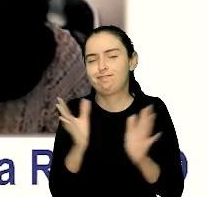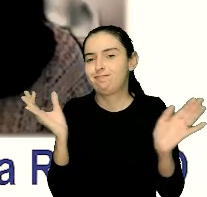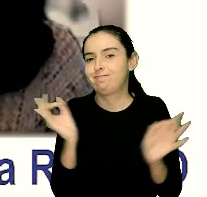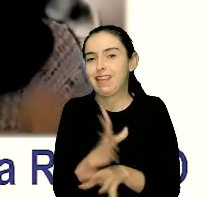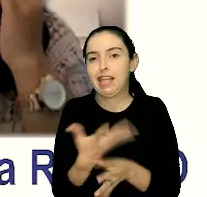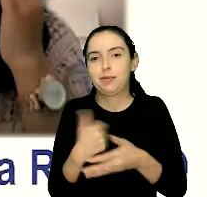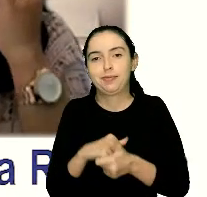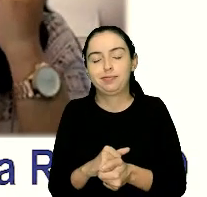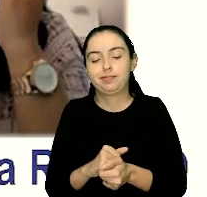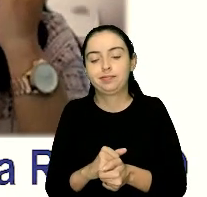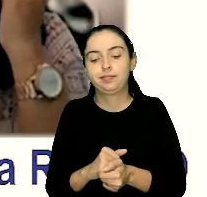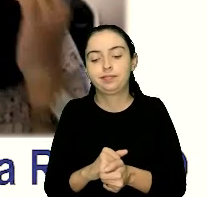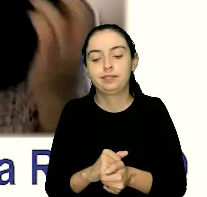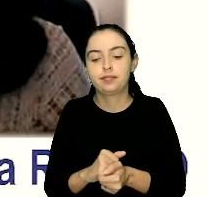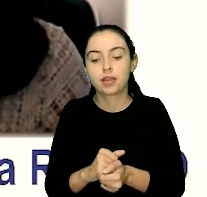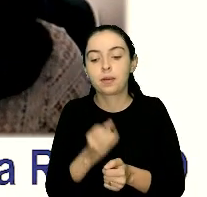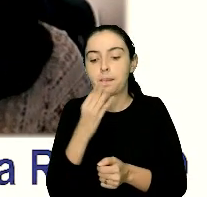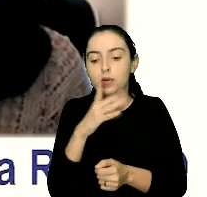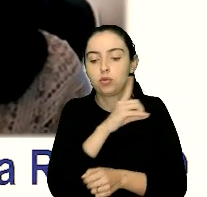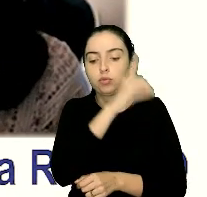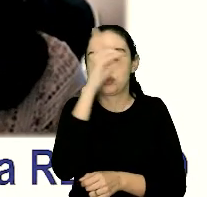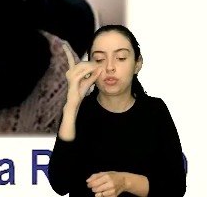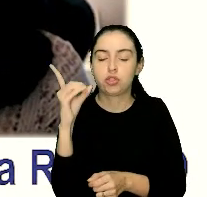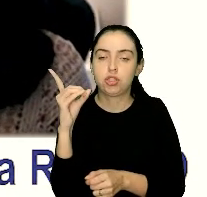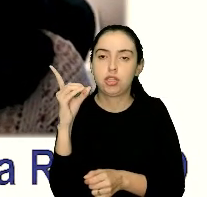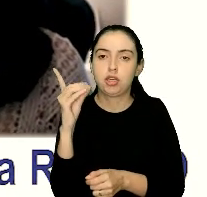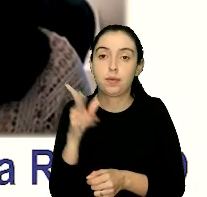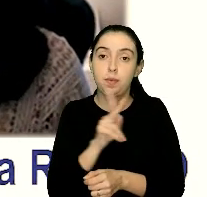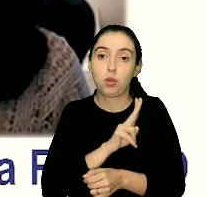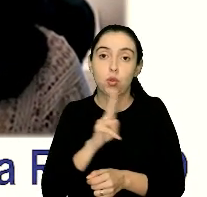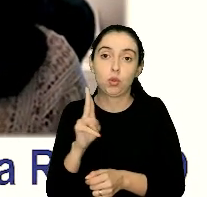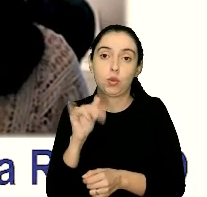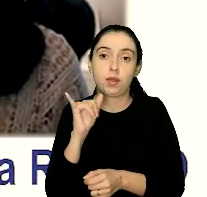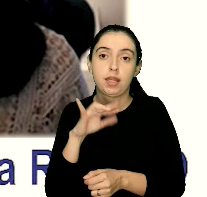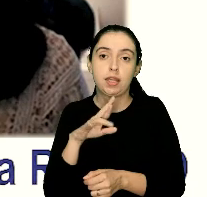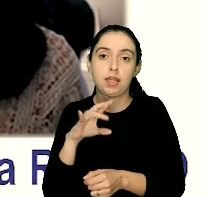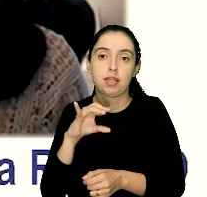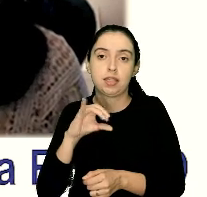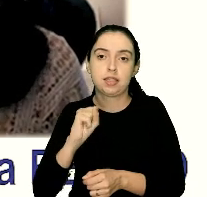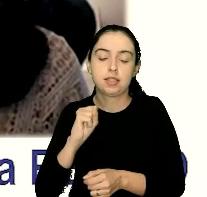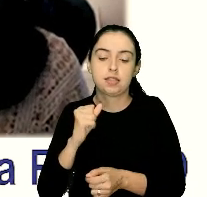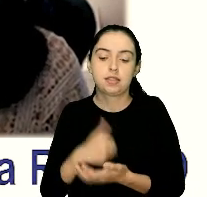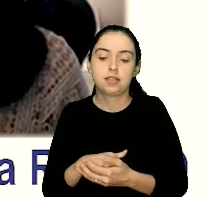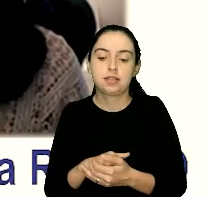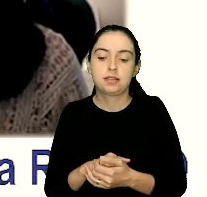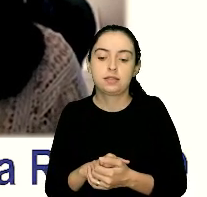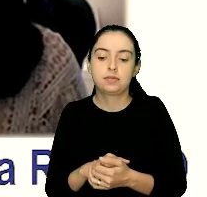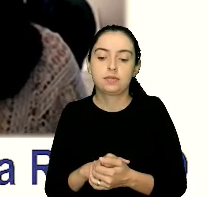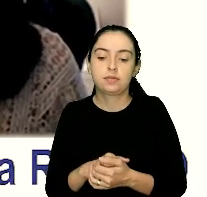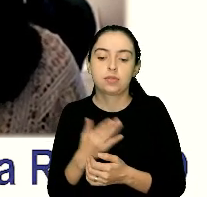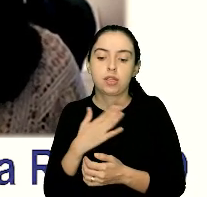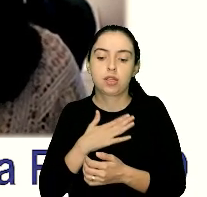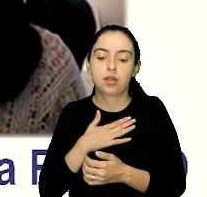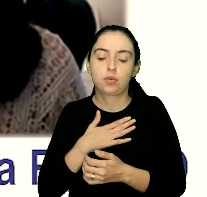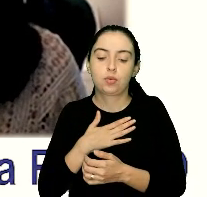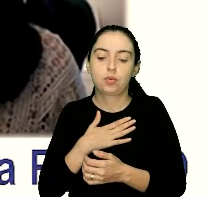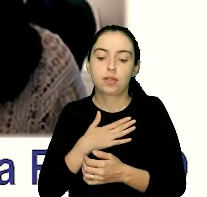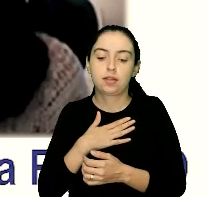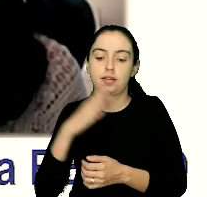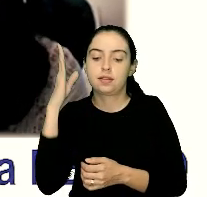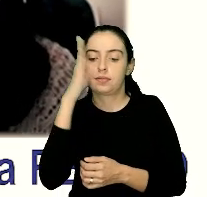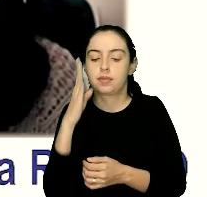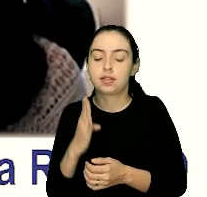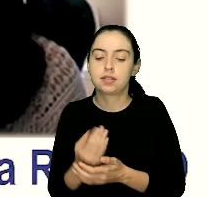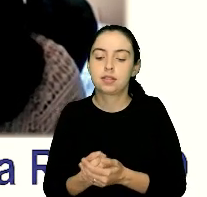Bom dia. Meu nome é Iris. Eu sou brasileira, descendente de japoneses